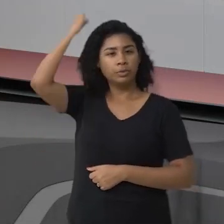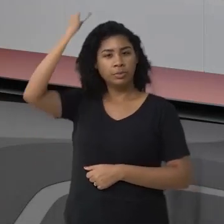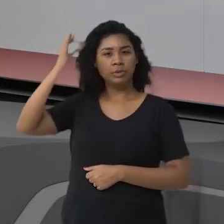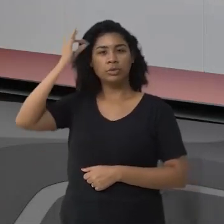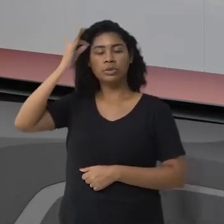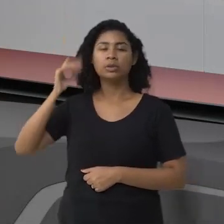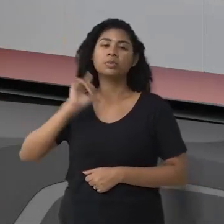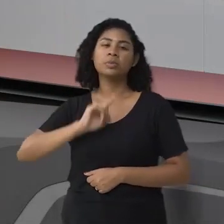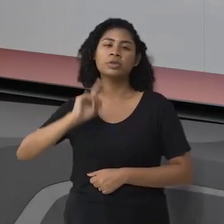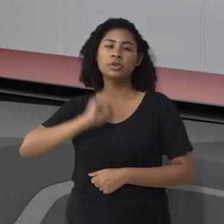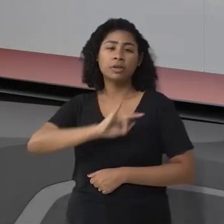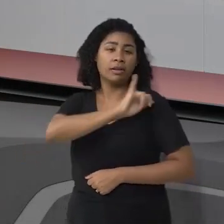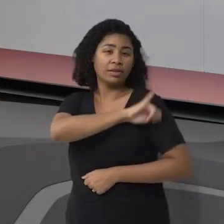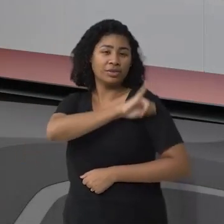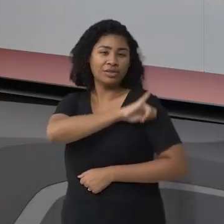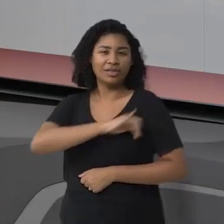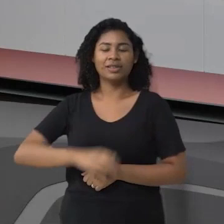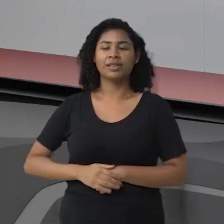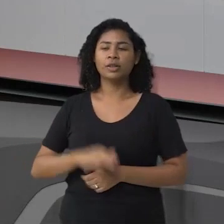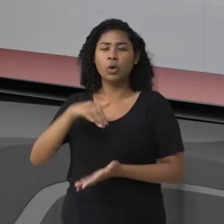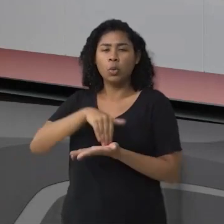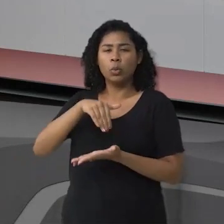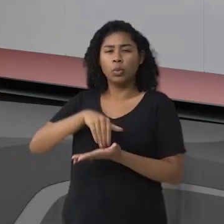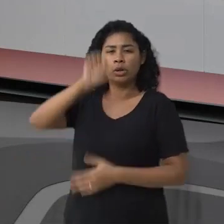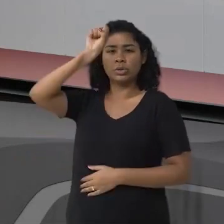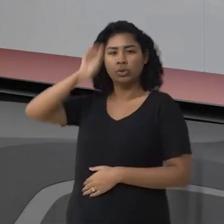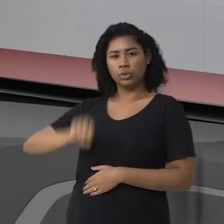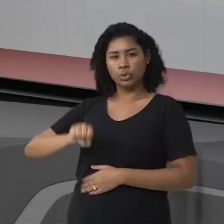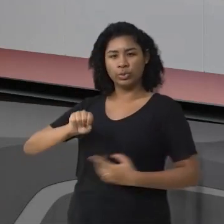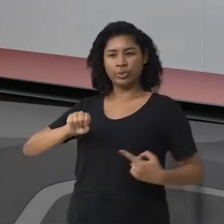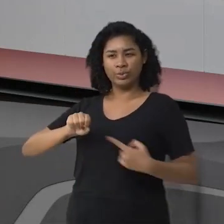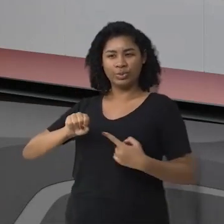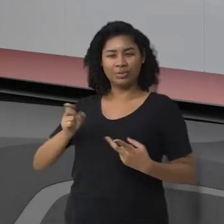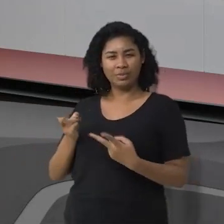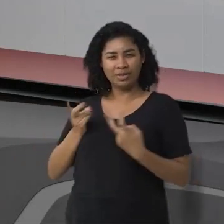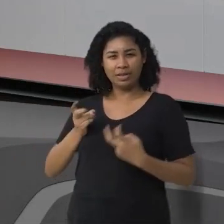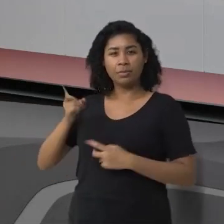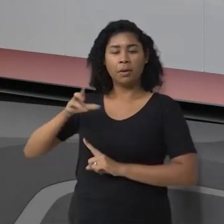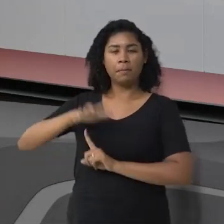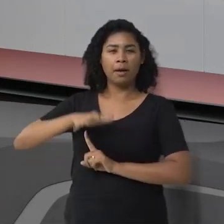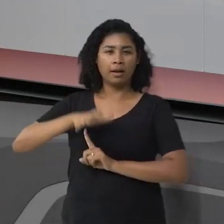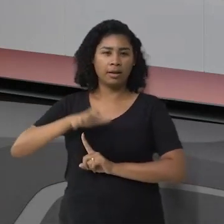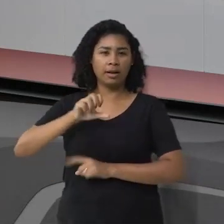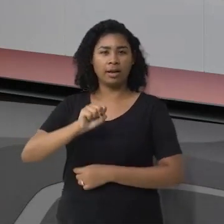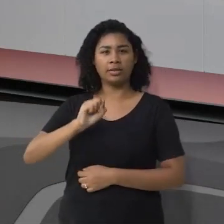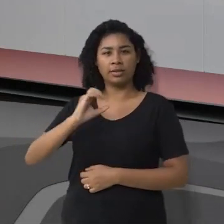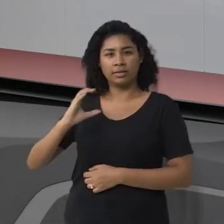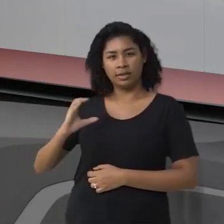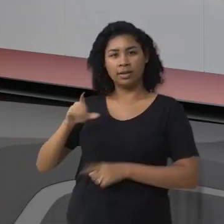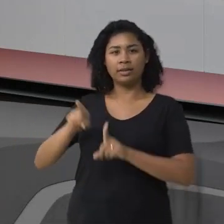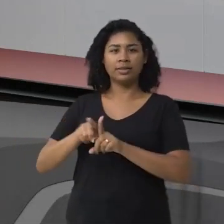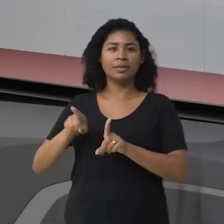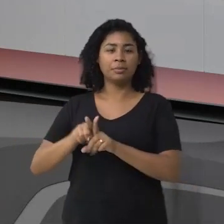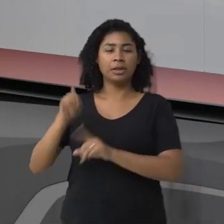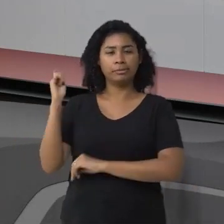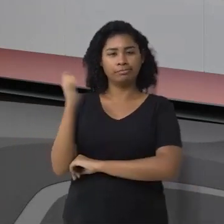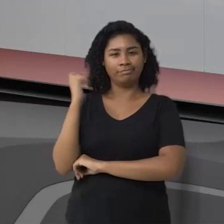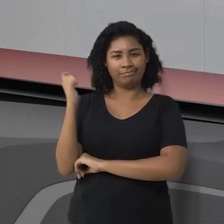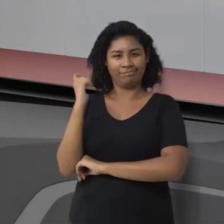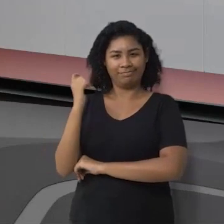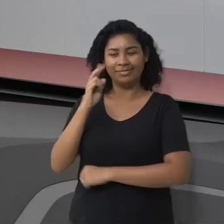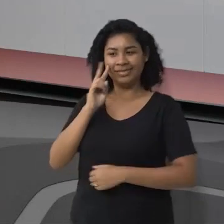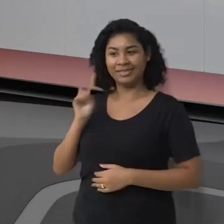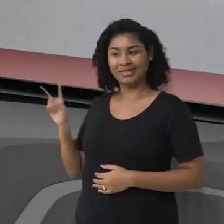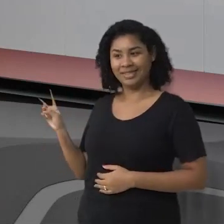E, por fim, nós teremos aqui a região sul, né? Observando aqui o Paraná, Santa Catarina e o Rio Grande do Sul,